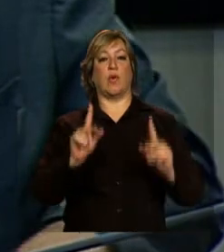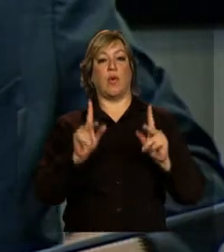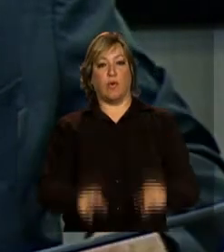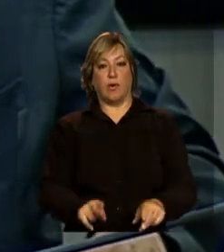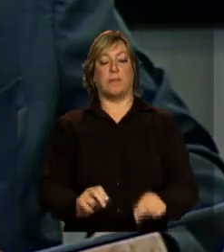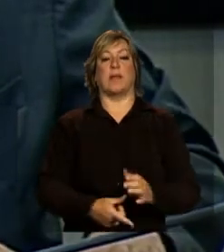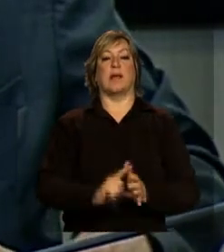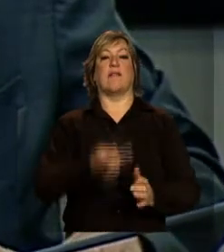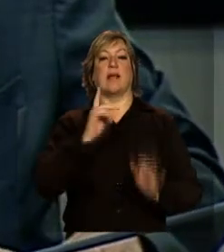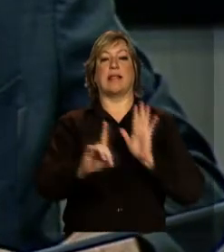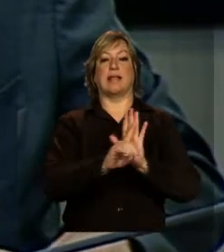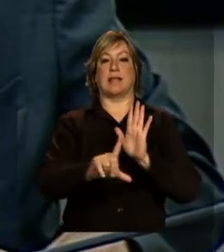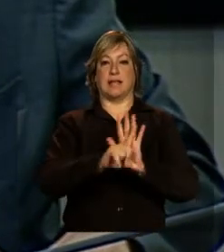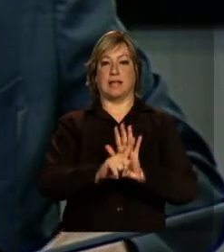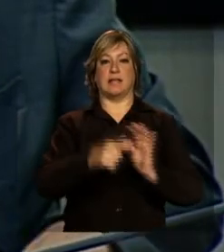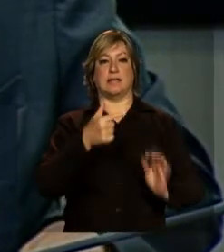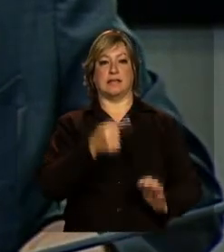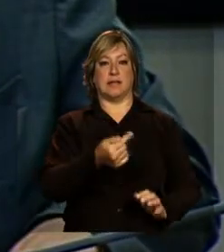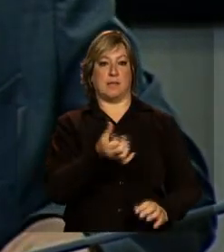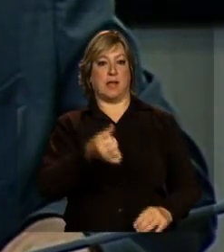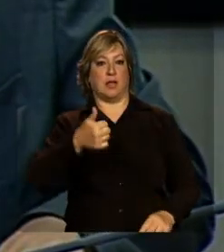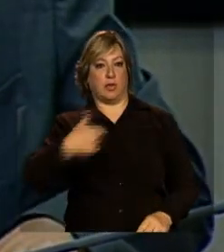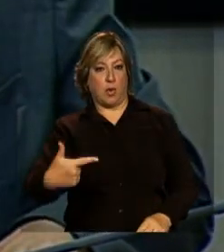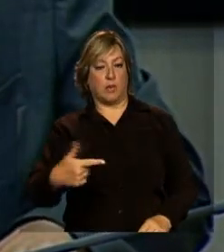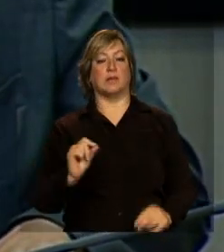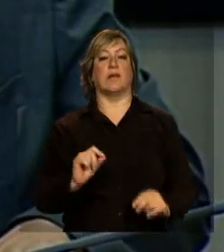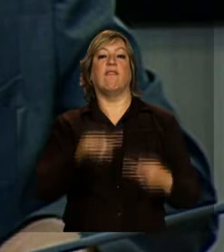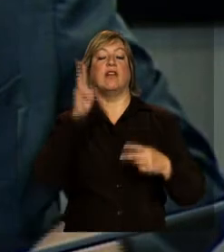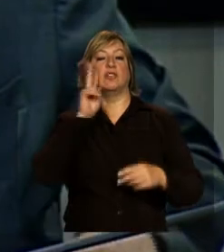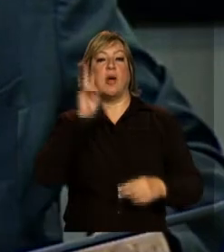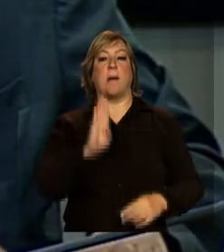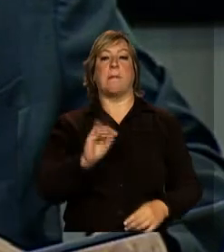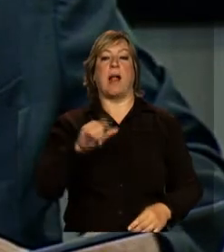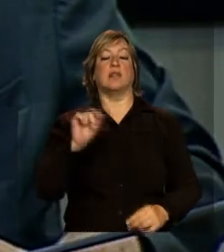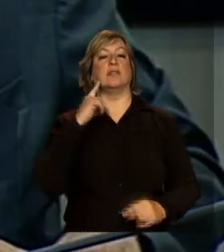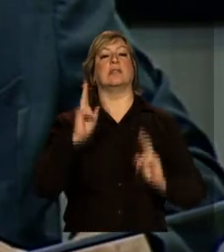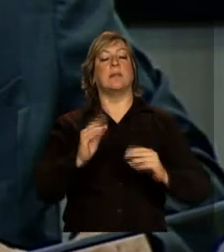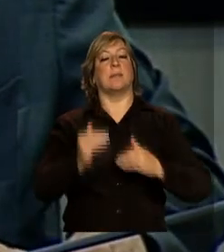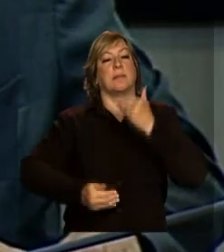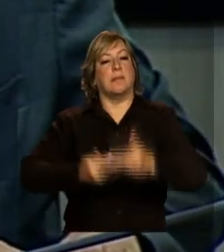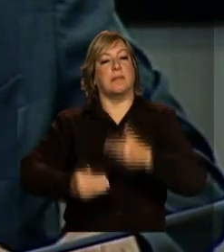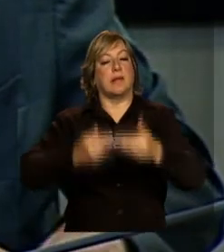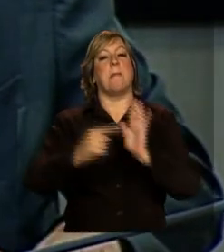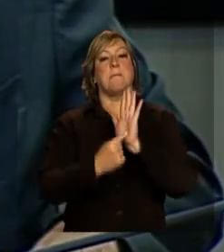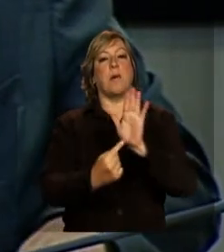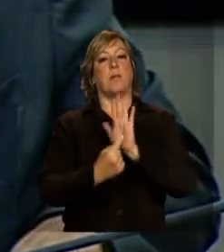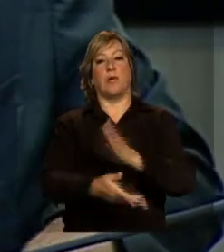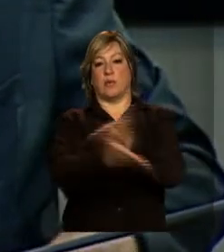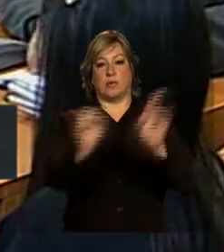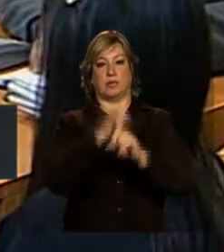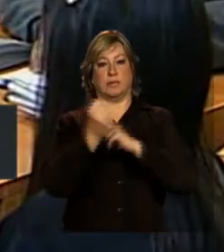preconiza o decreto 7612, que fala de balanços periódicos do Plano Viver Sem Limite para a